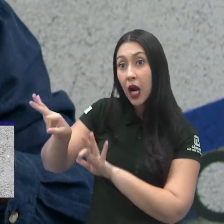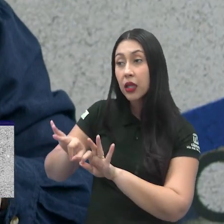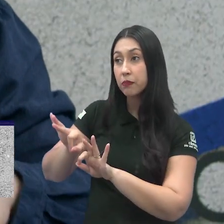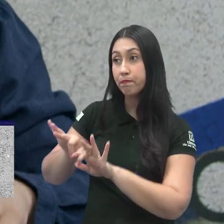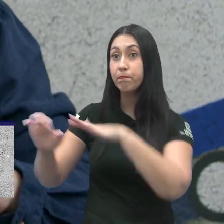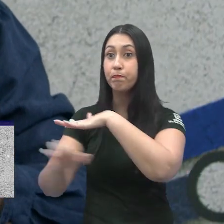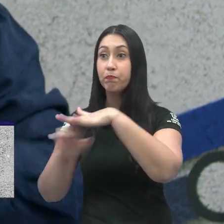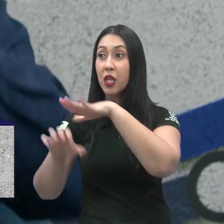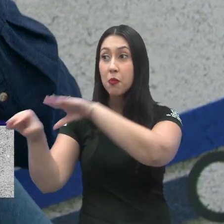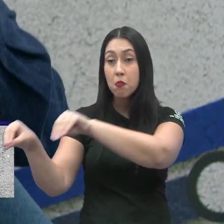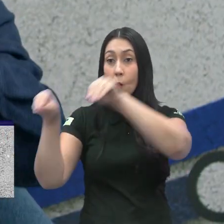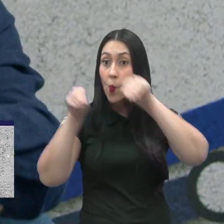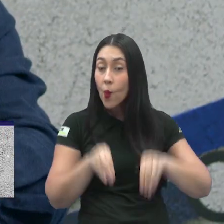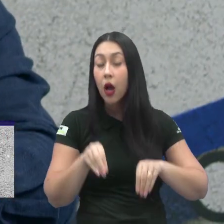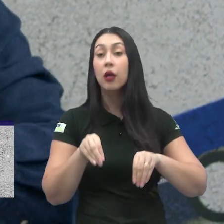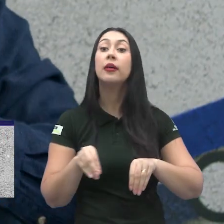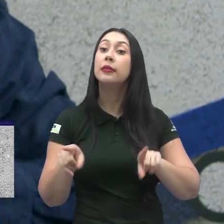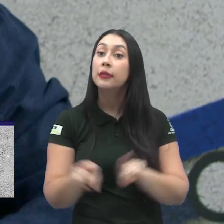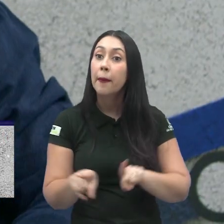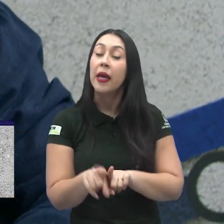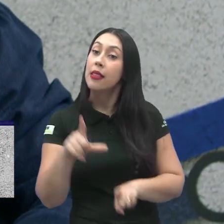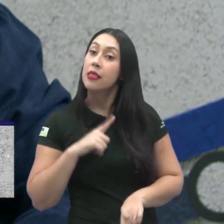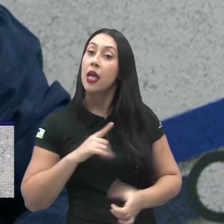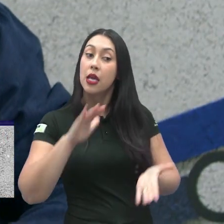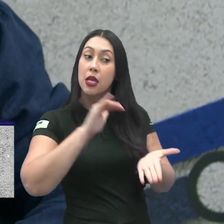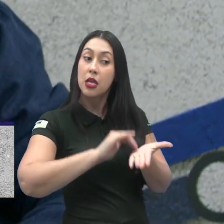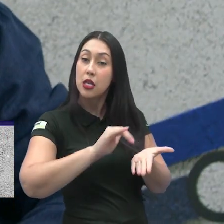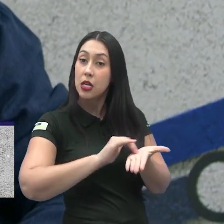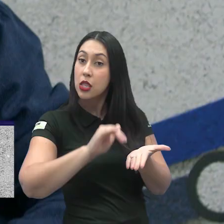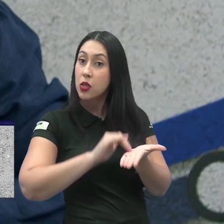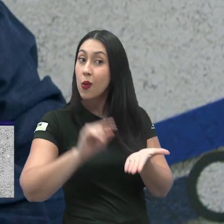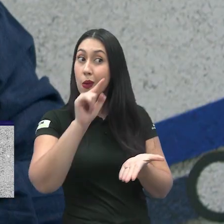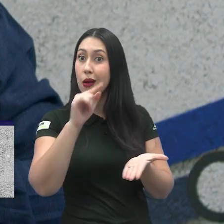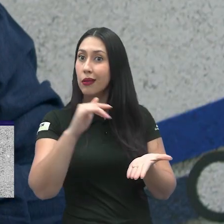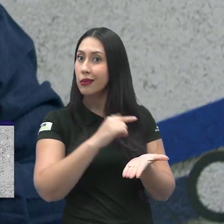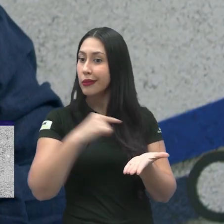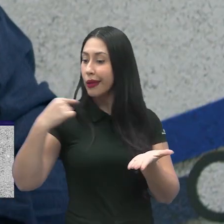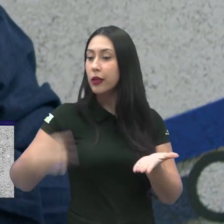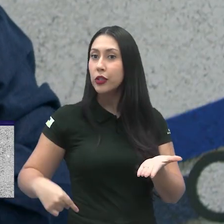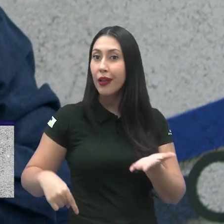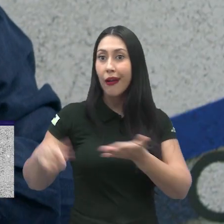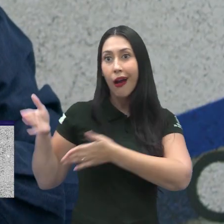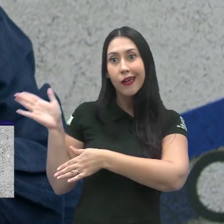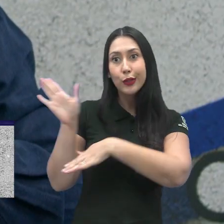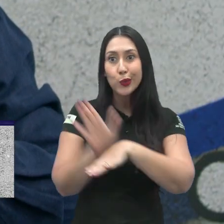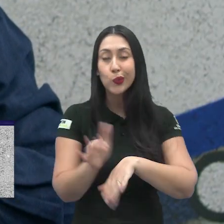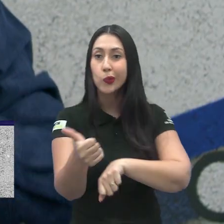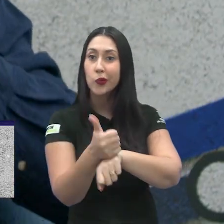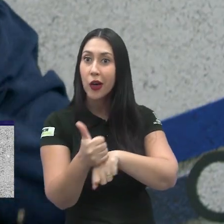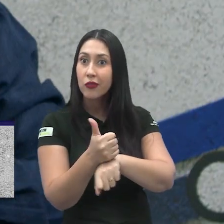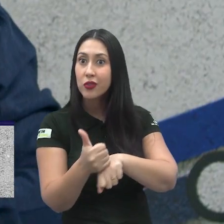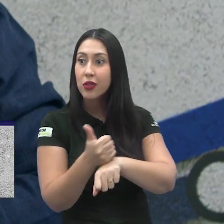empresas estrangeiras, tem um escritório próprio na República da China e promove e auxilia cada vez mais